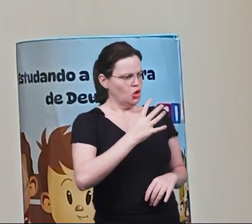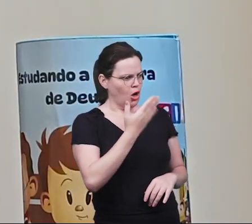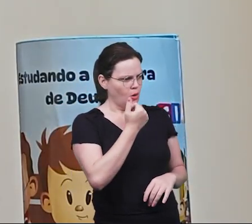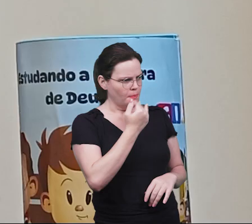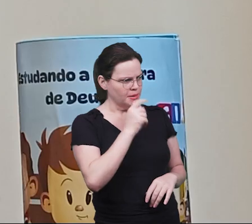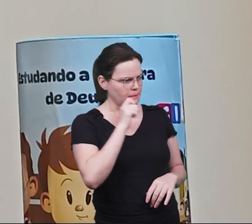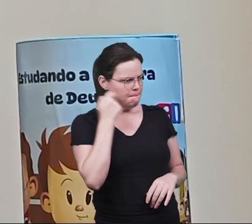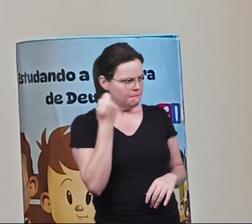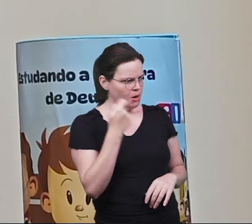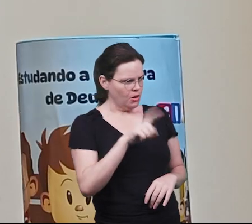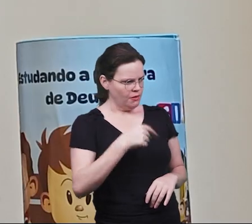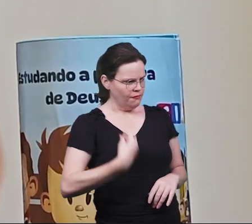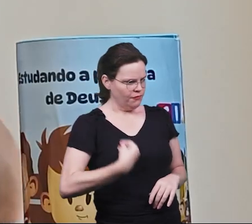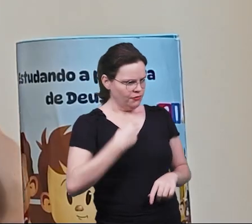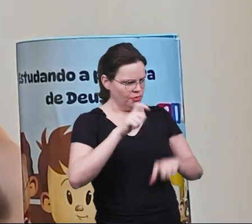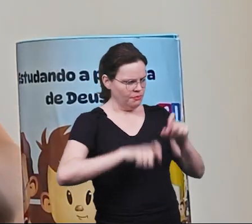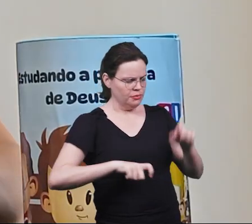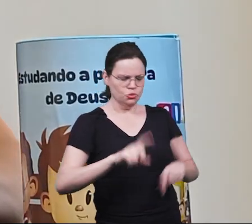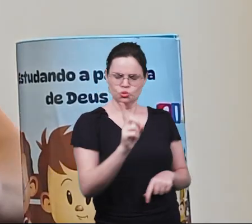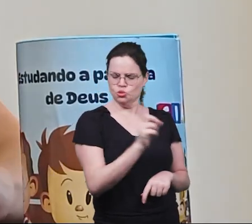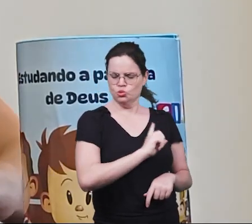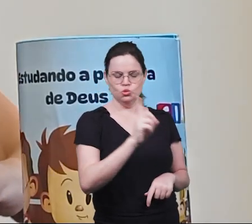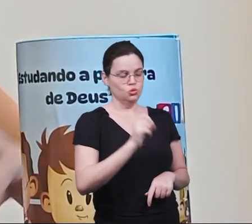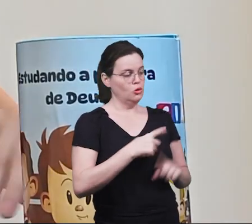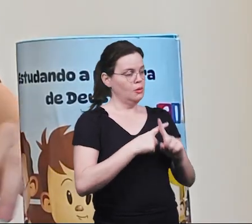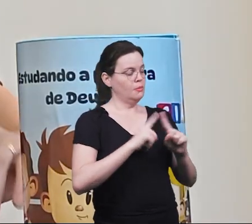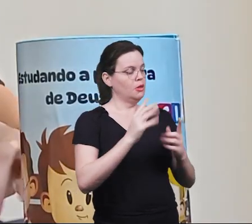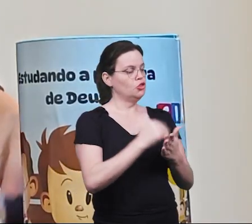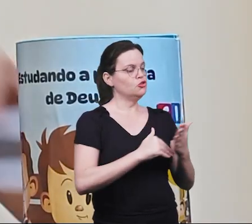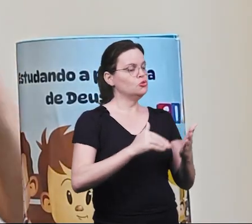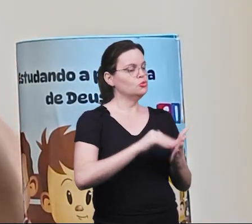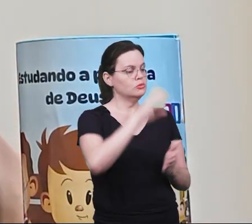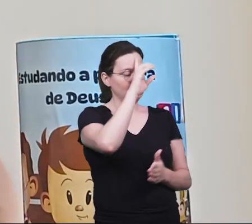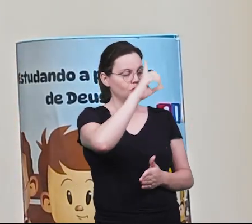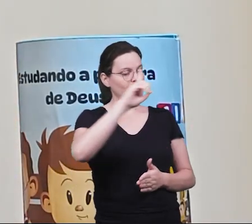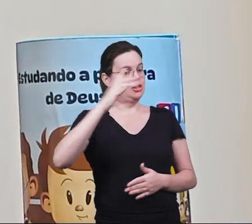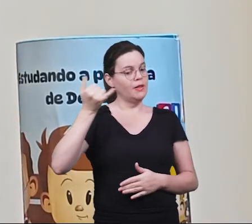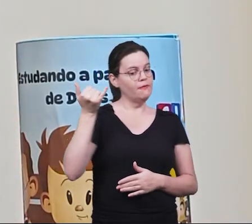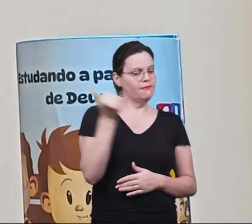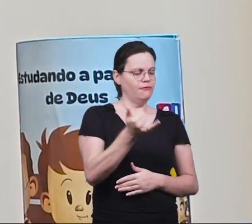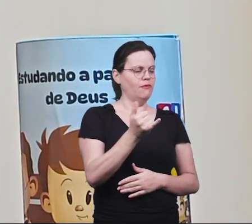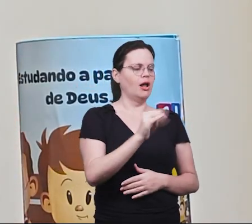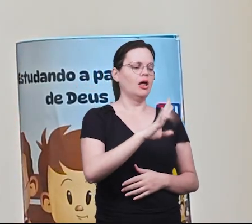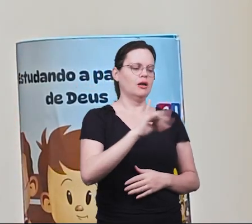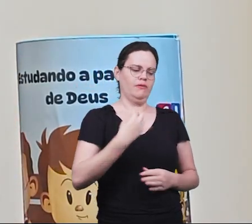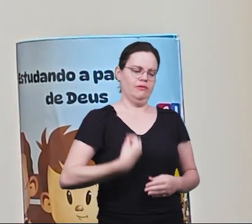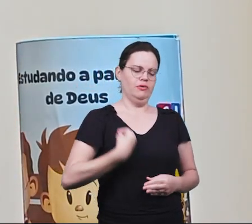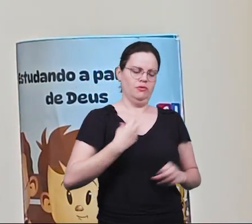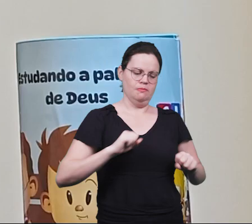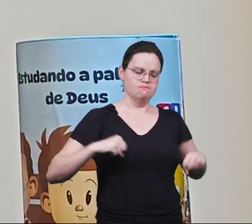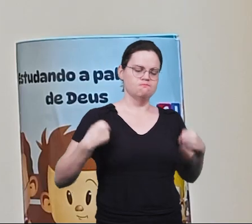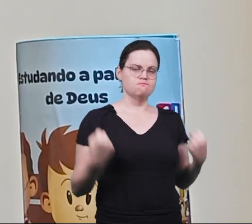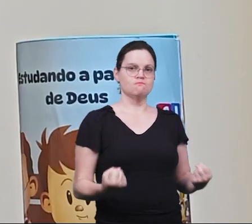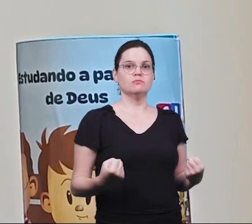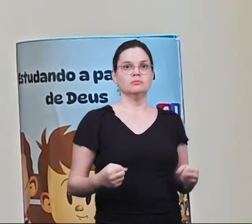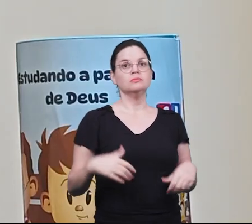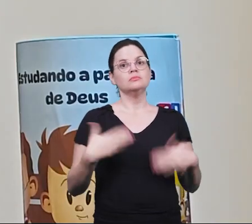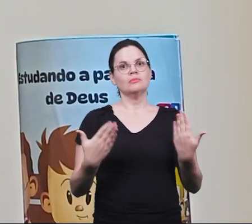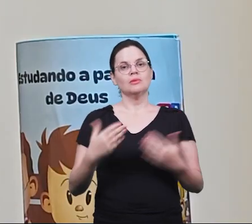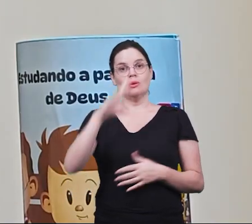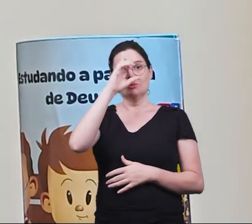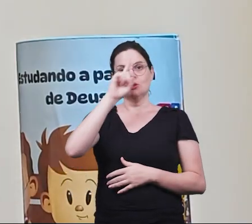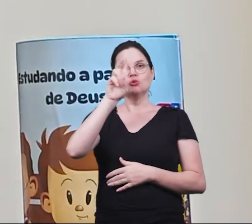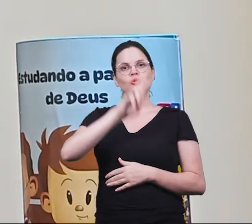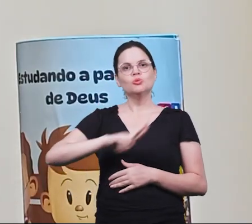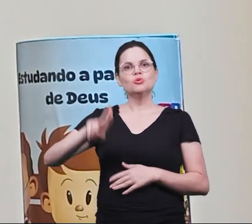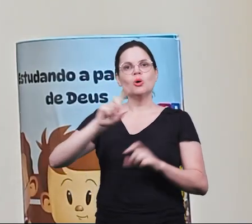de Deus. Então a vitória de Jesus aqui se deu através da palavra. O Senhor usou a palavra